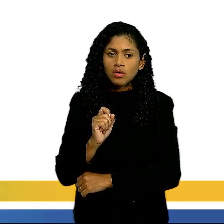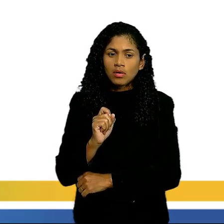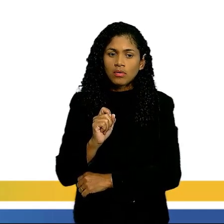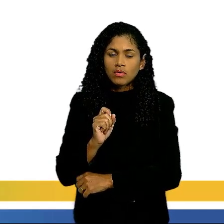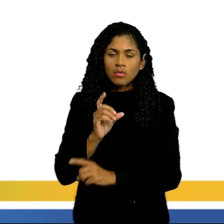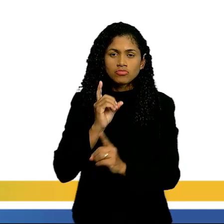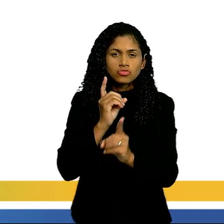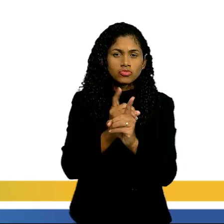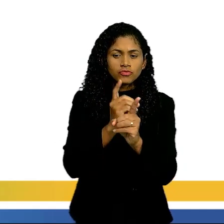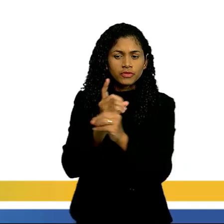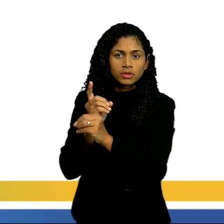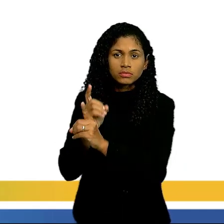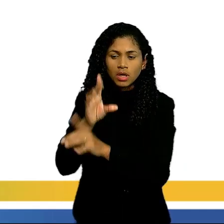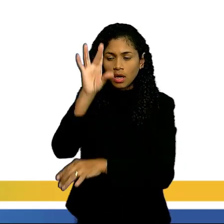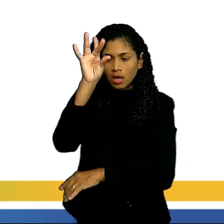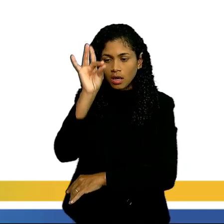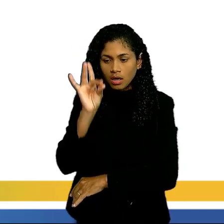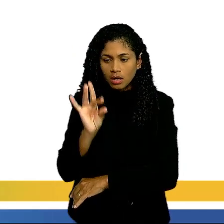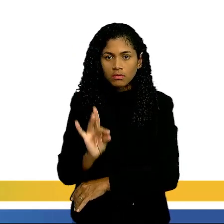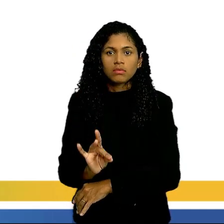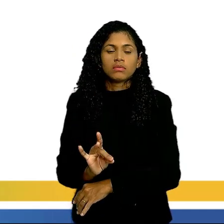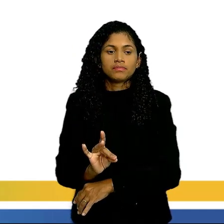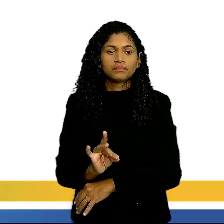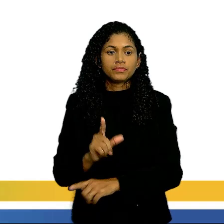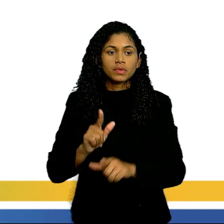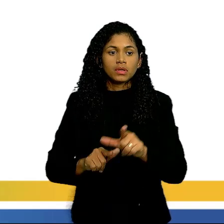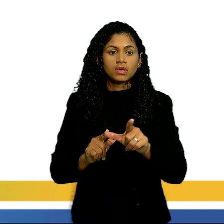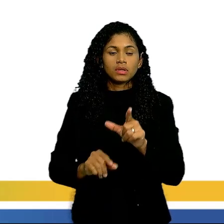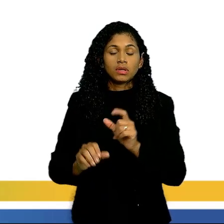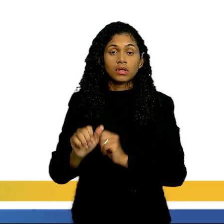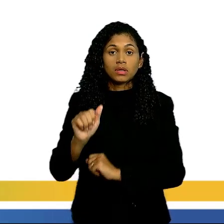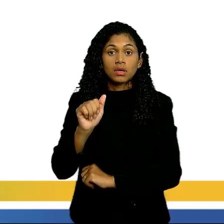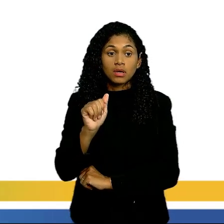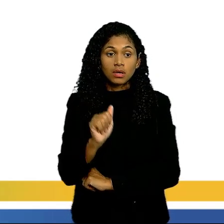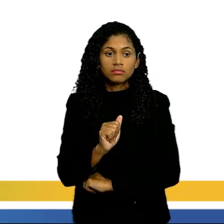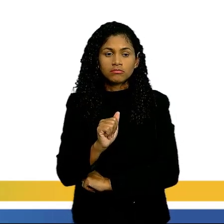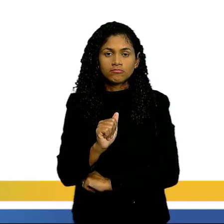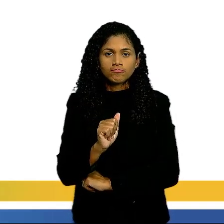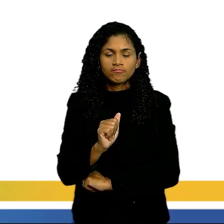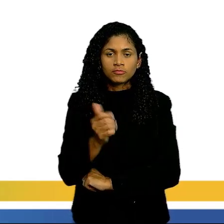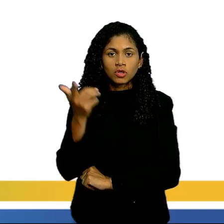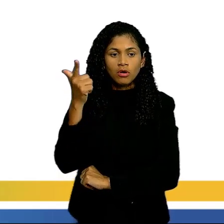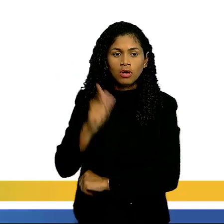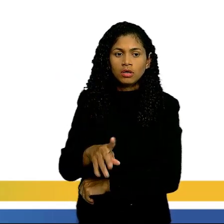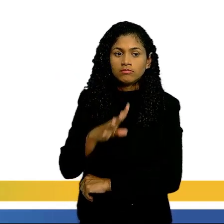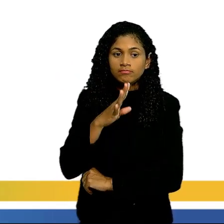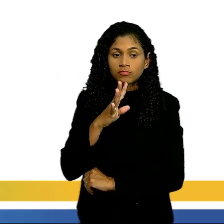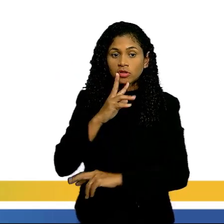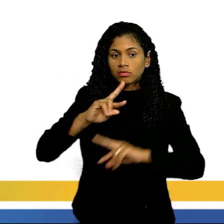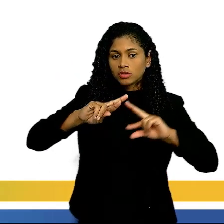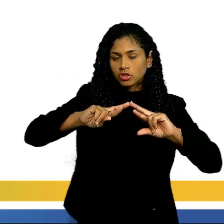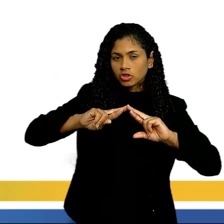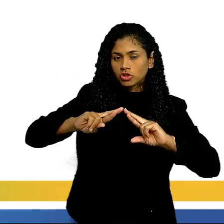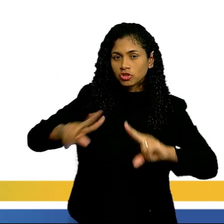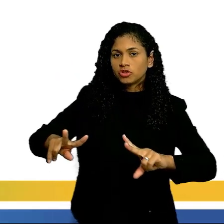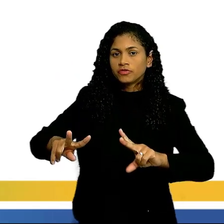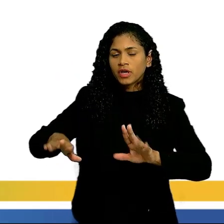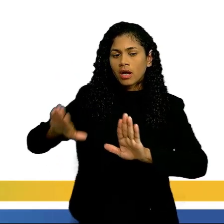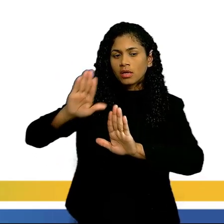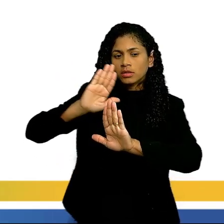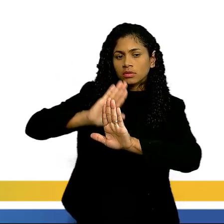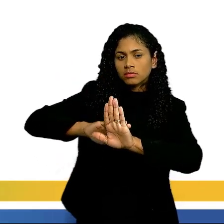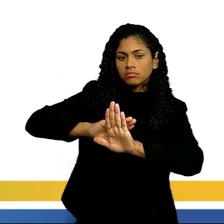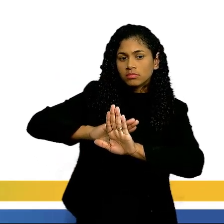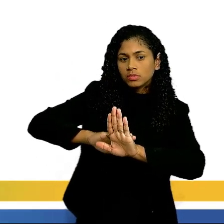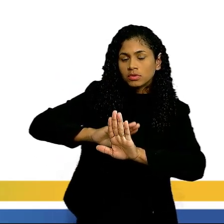é a correta. Na letra A, está dizendo que, pelo reconhecimento de diferenças e